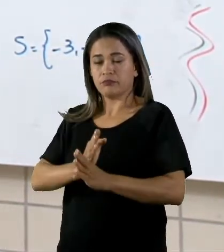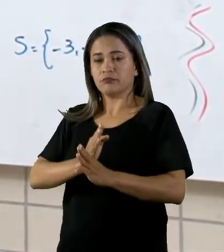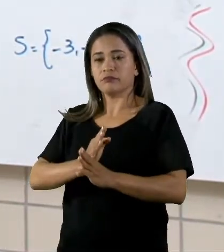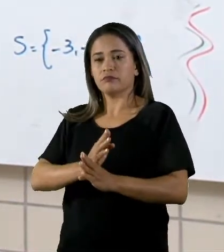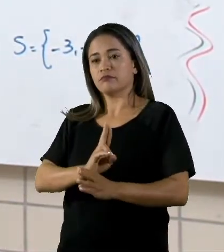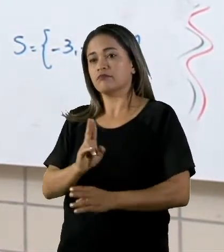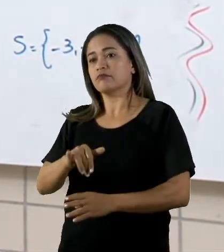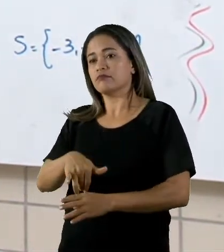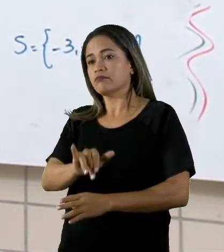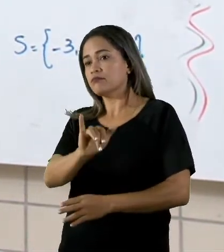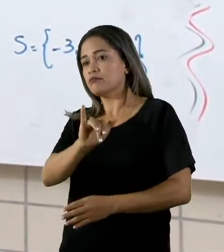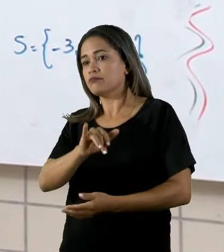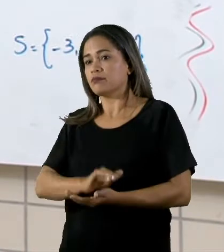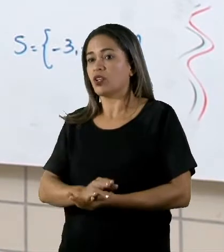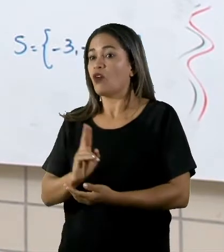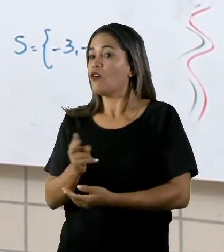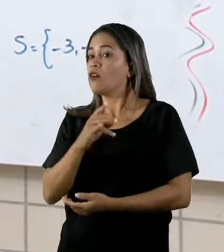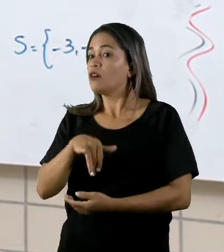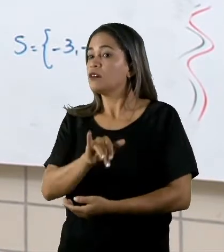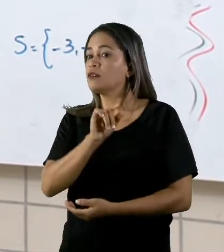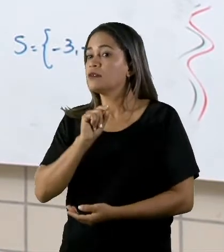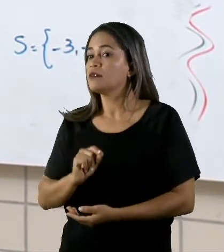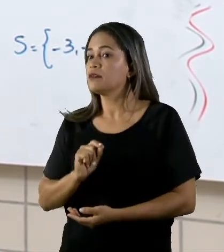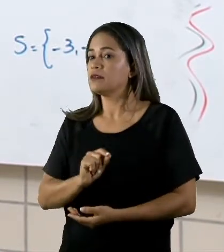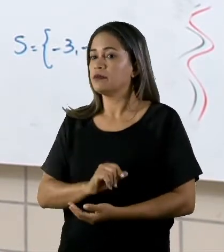y. Então, os dois valores de y seriam